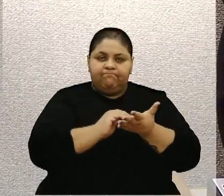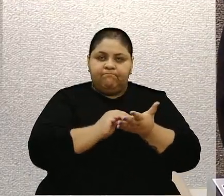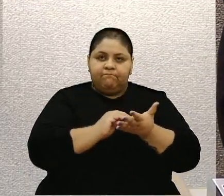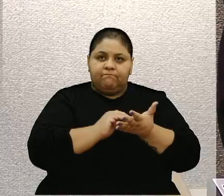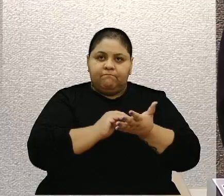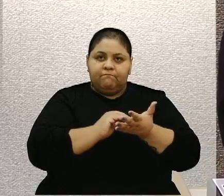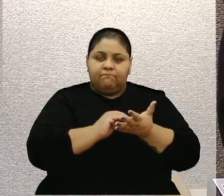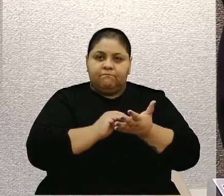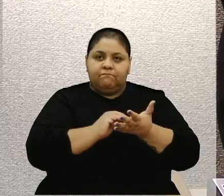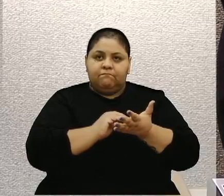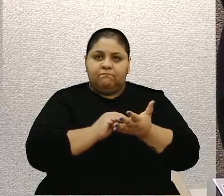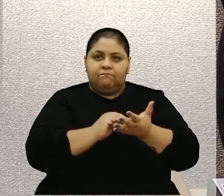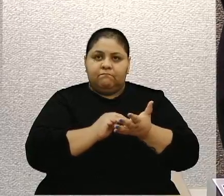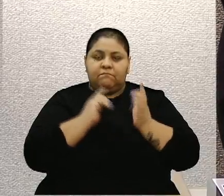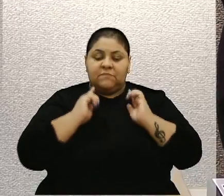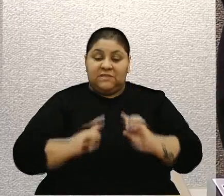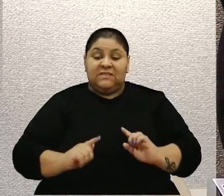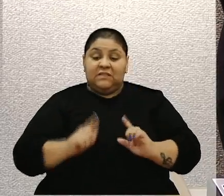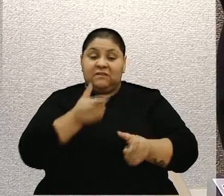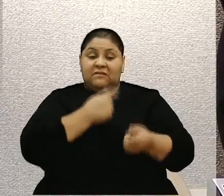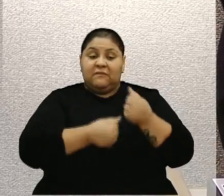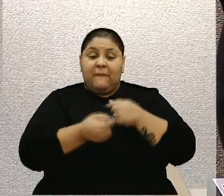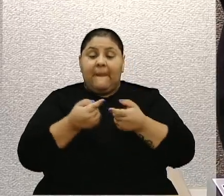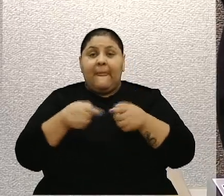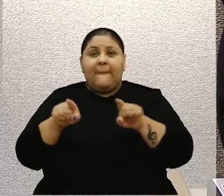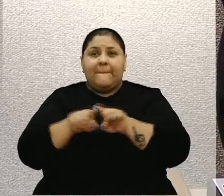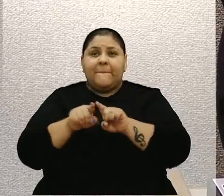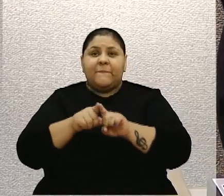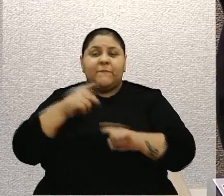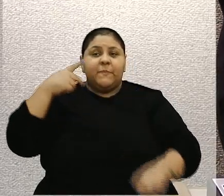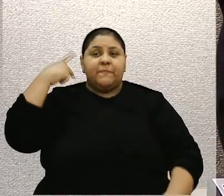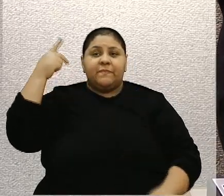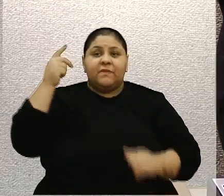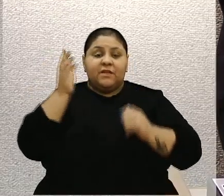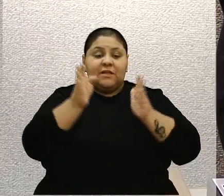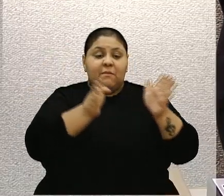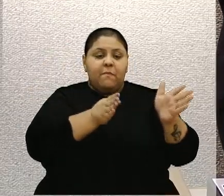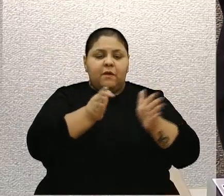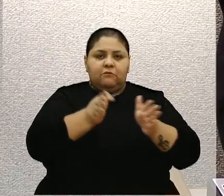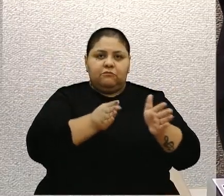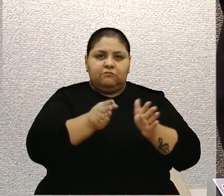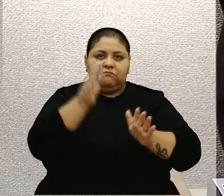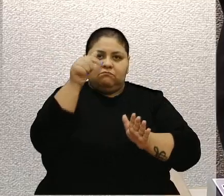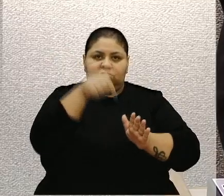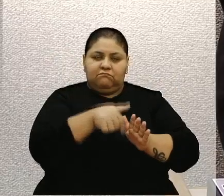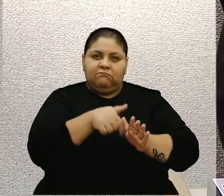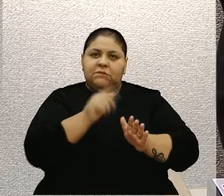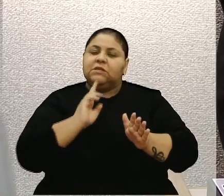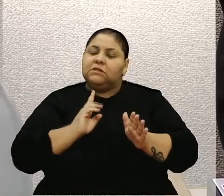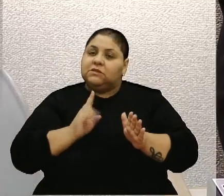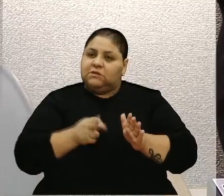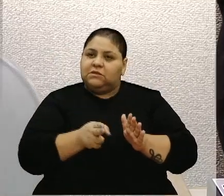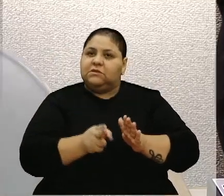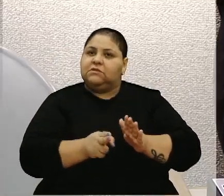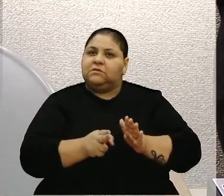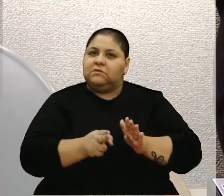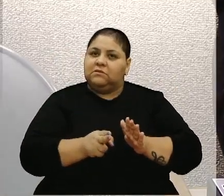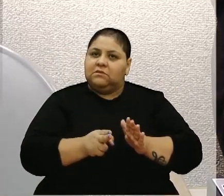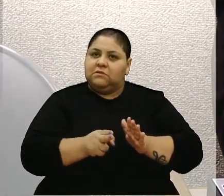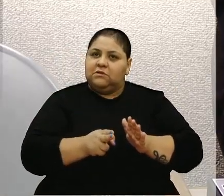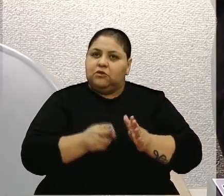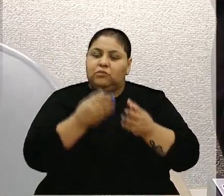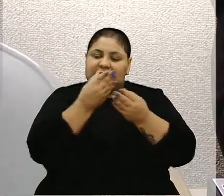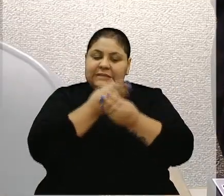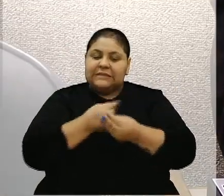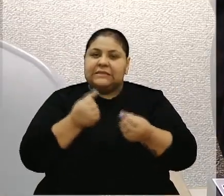como secretário de Gestão e Finanças, mas também como vereador nesse curto espaço, também sempre, né, com muita